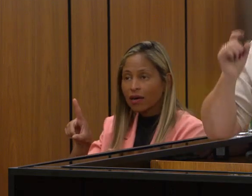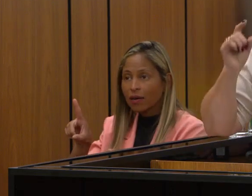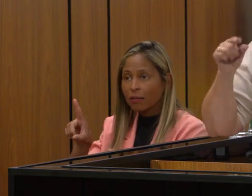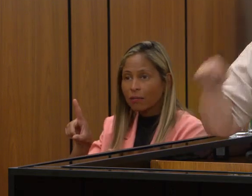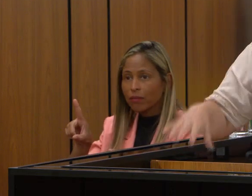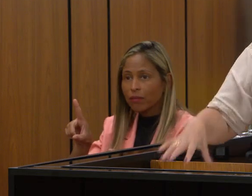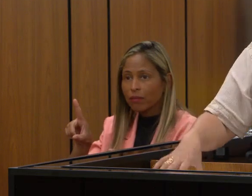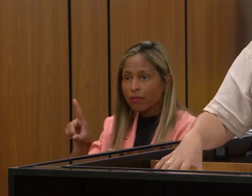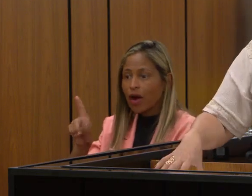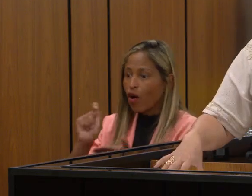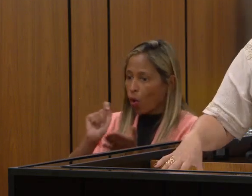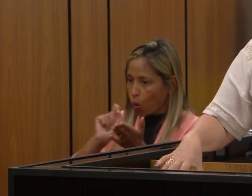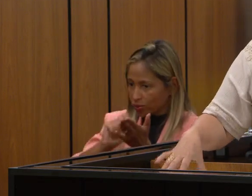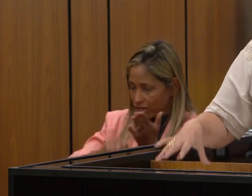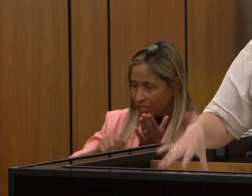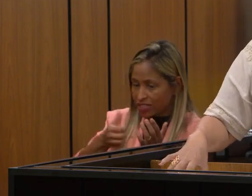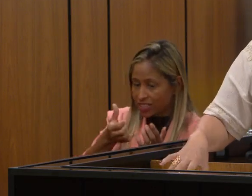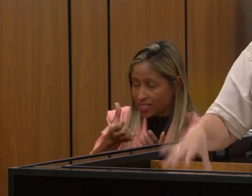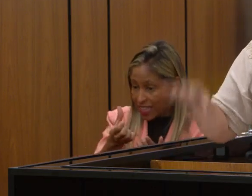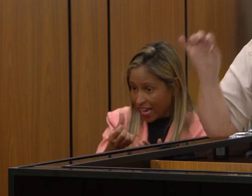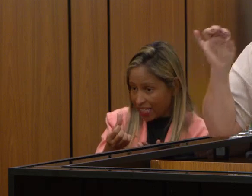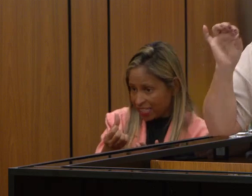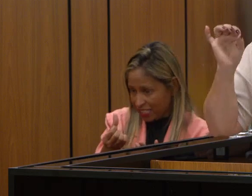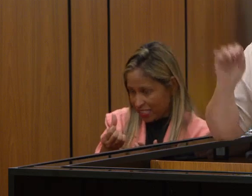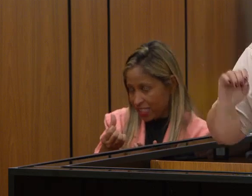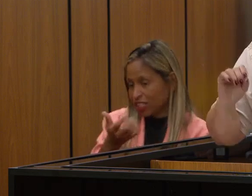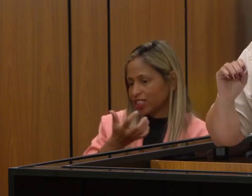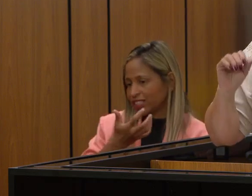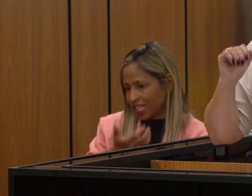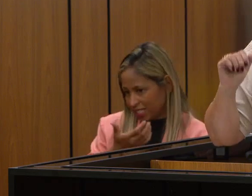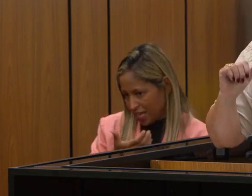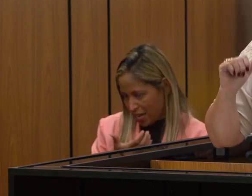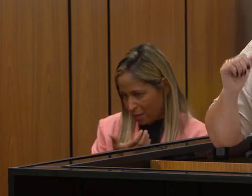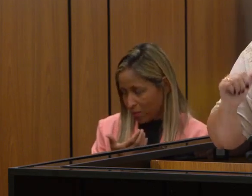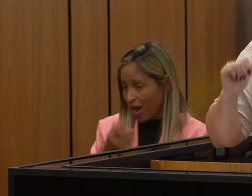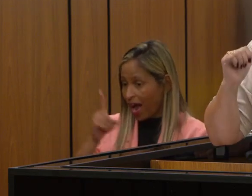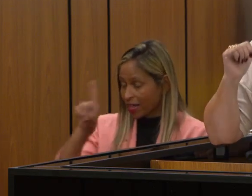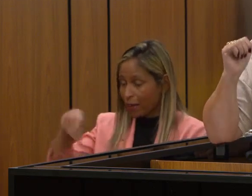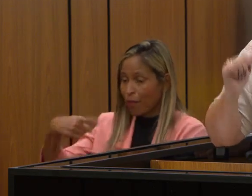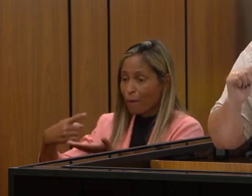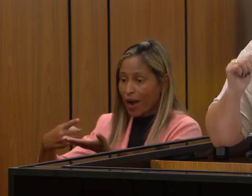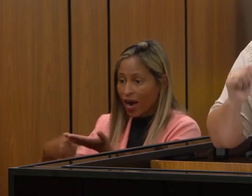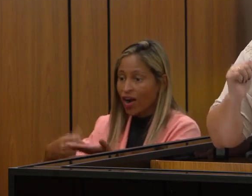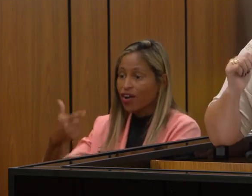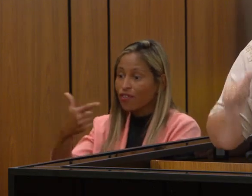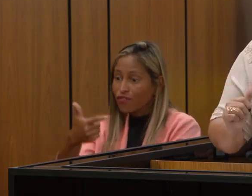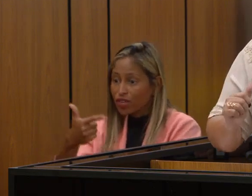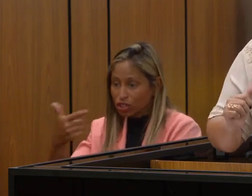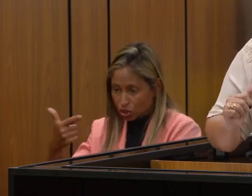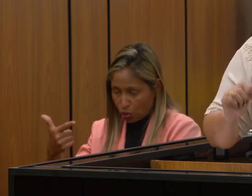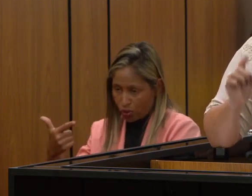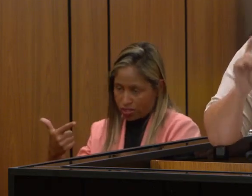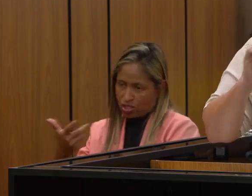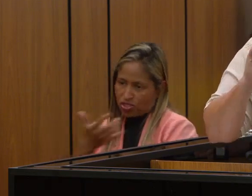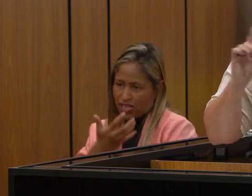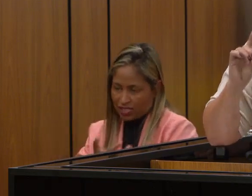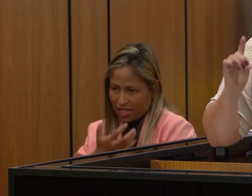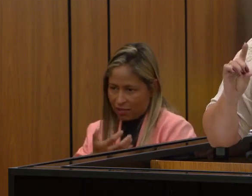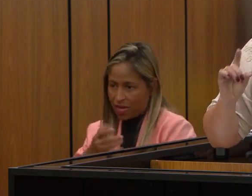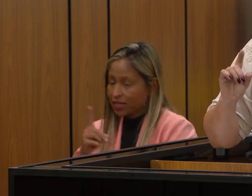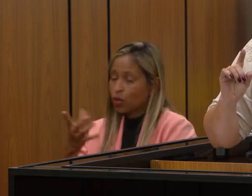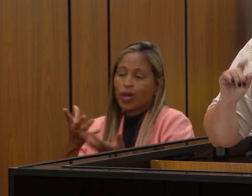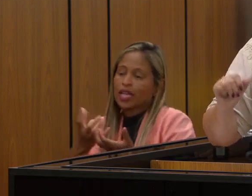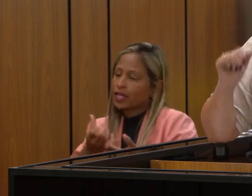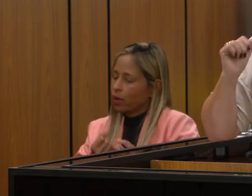eu fechou o contrato dia 06/12 eles fecharam falaram marcaram para mim dia 22/12 mas não